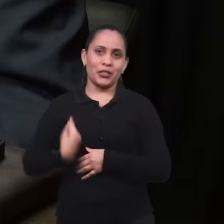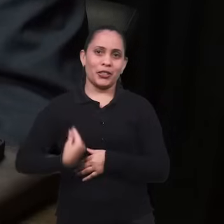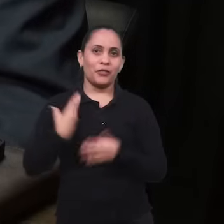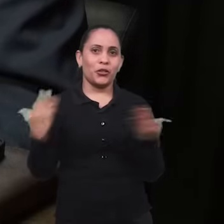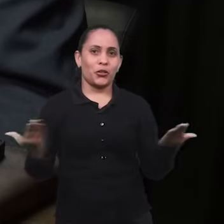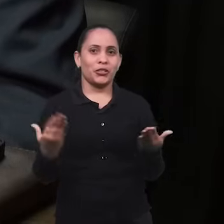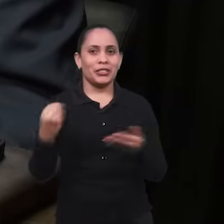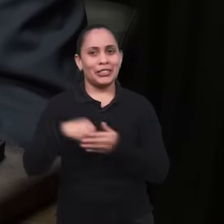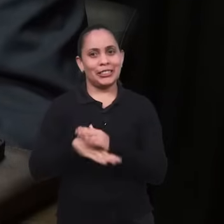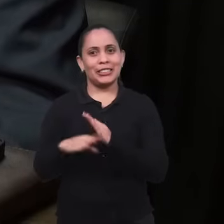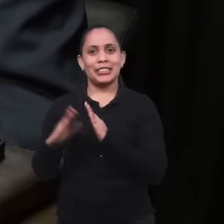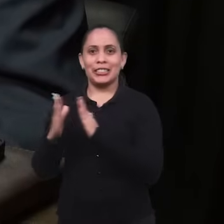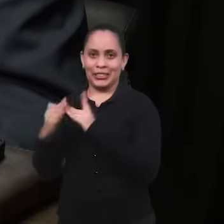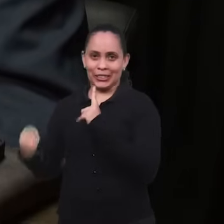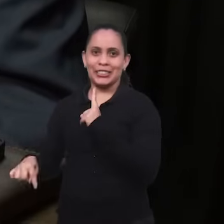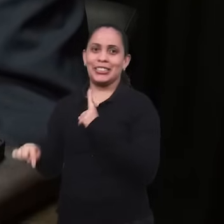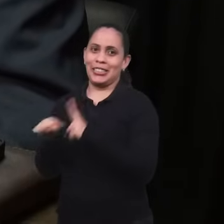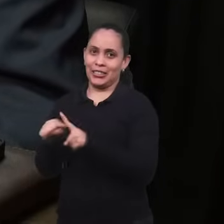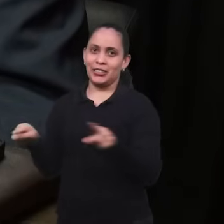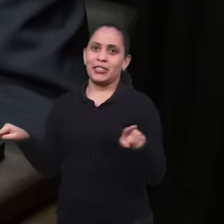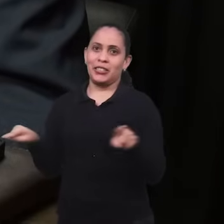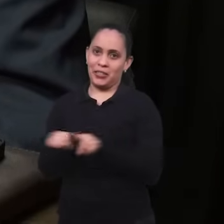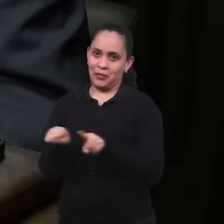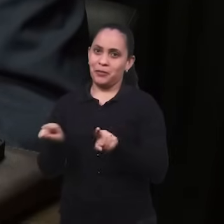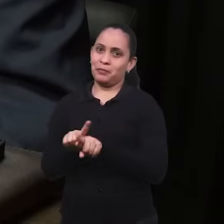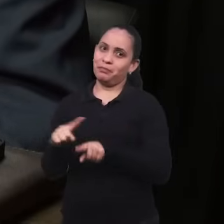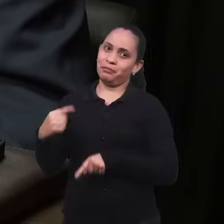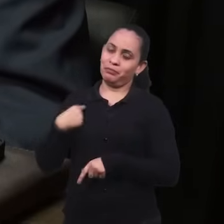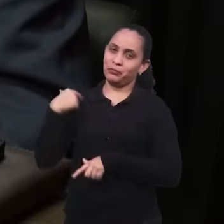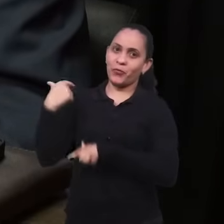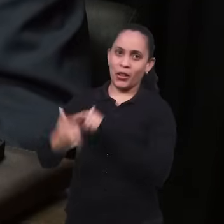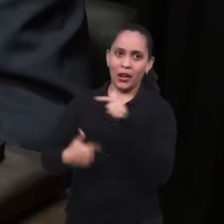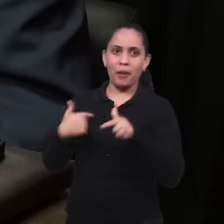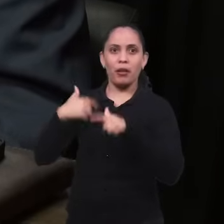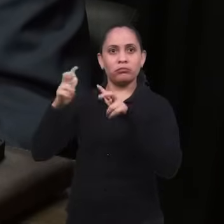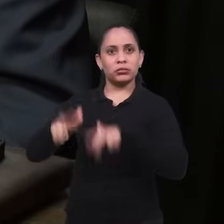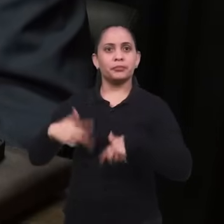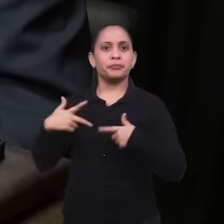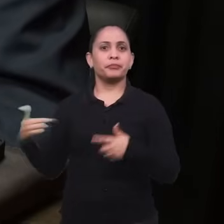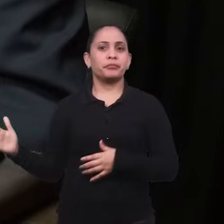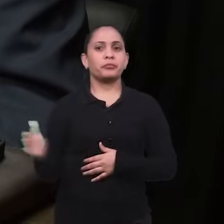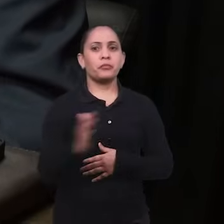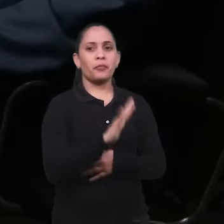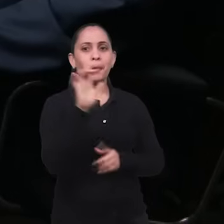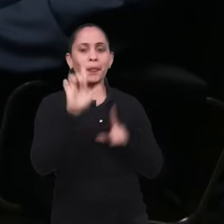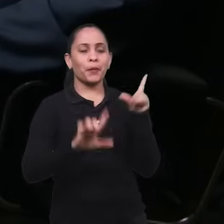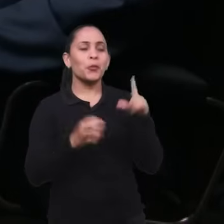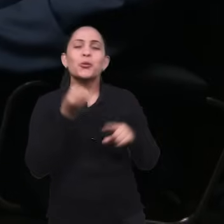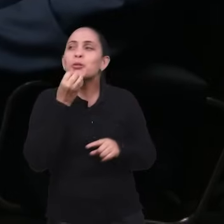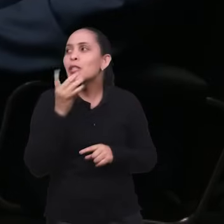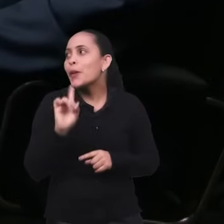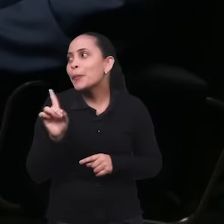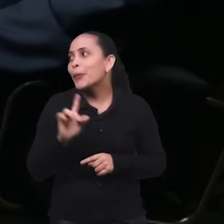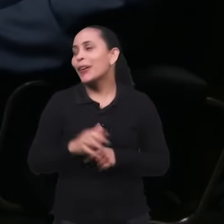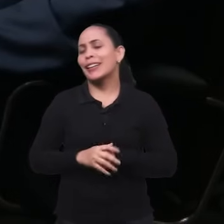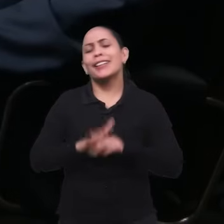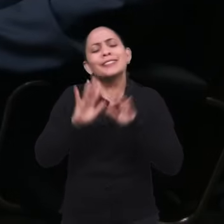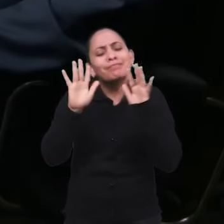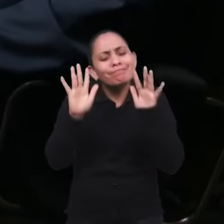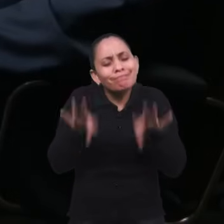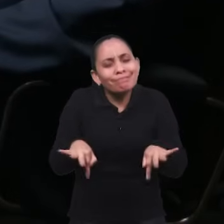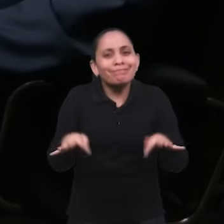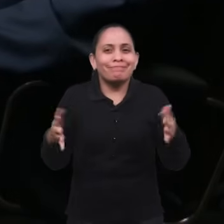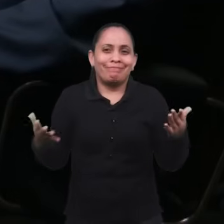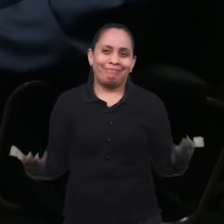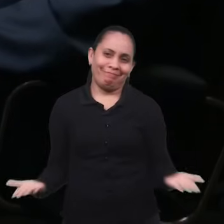particularmente na nossa vida hoje, dentro da igreja, né? Se a gente não lavrar com a novilha, não sai do lugar. Olha só, esse programa tem uma coisa que não é muito boa.